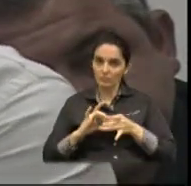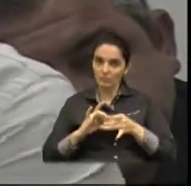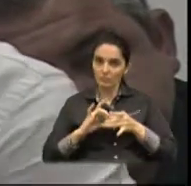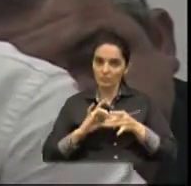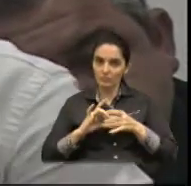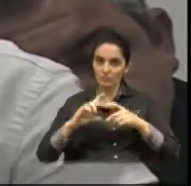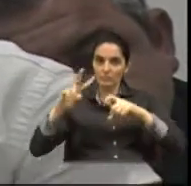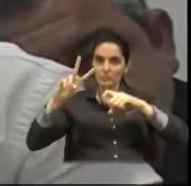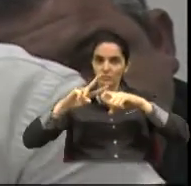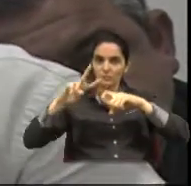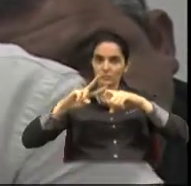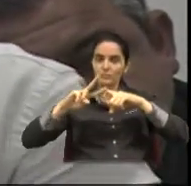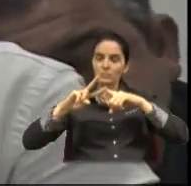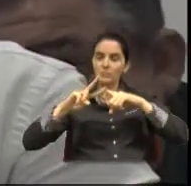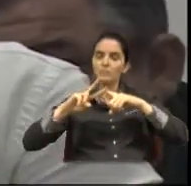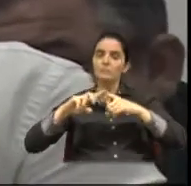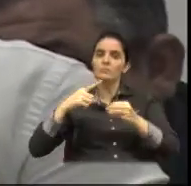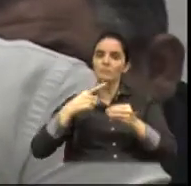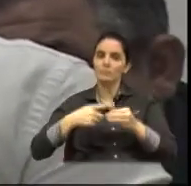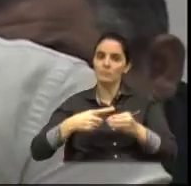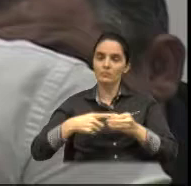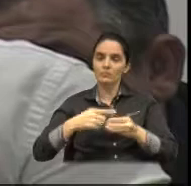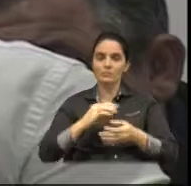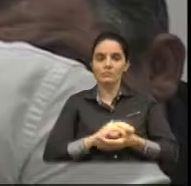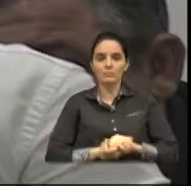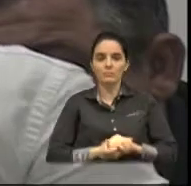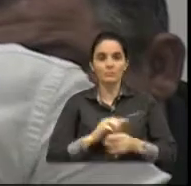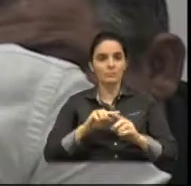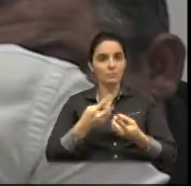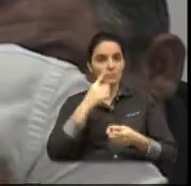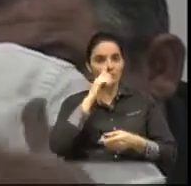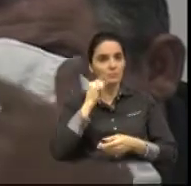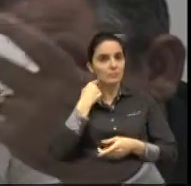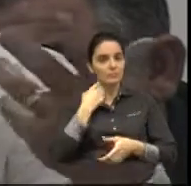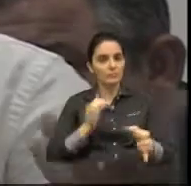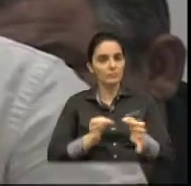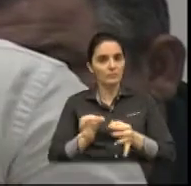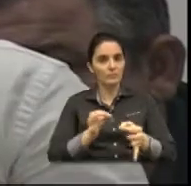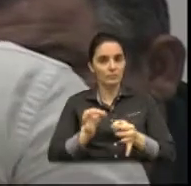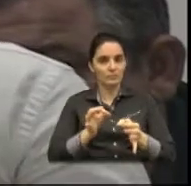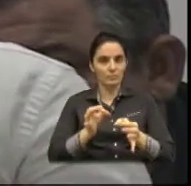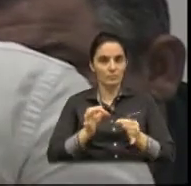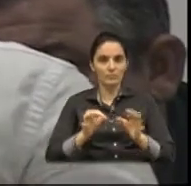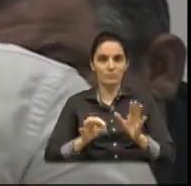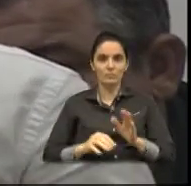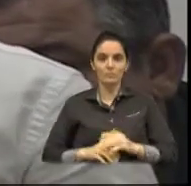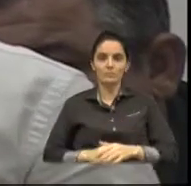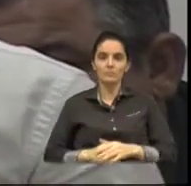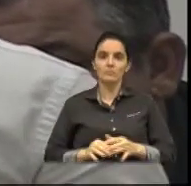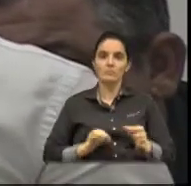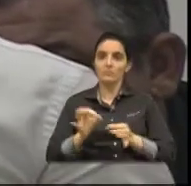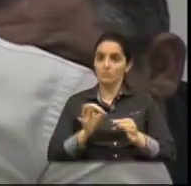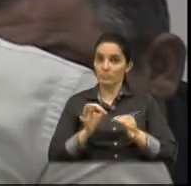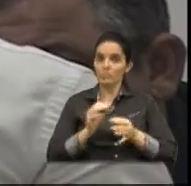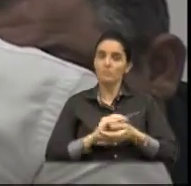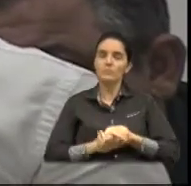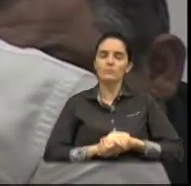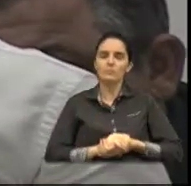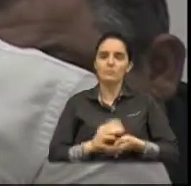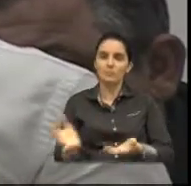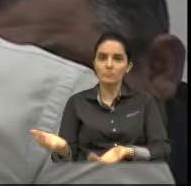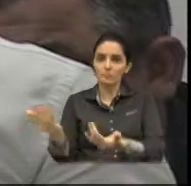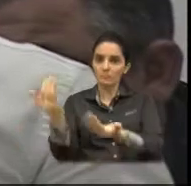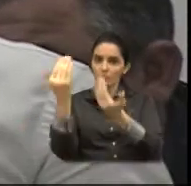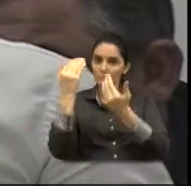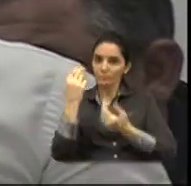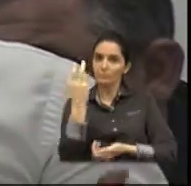decidi fazer esse projeto para que o fomento ou o estímulo à adoção ele venha a ser